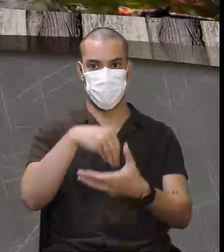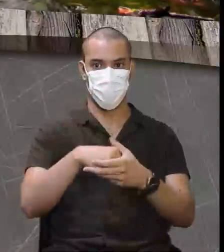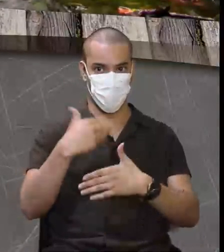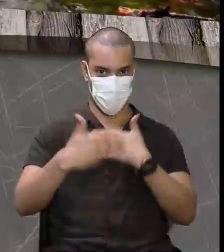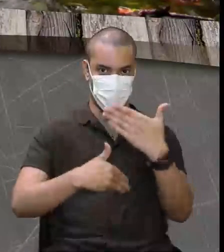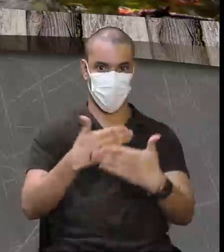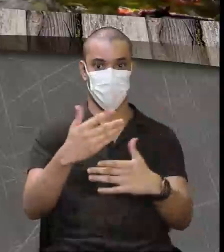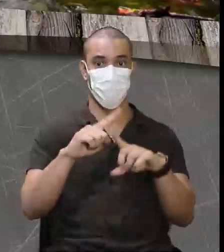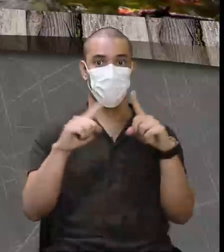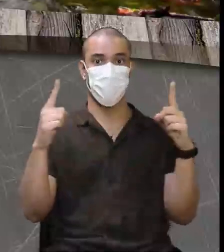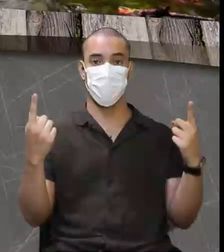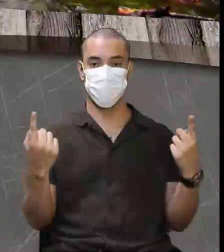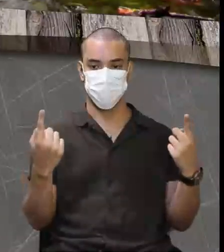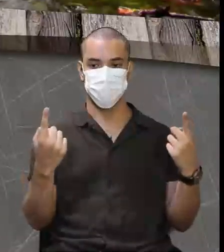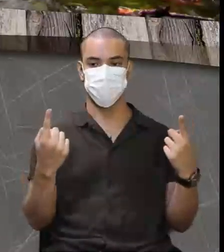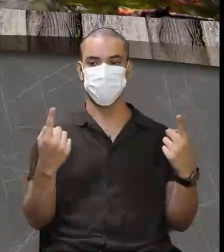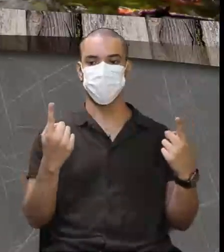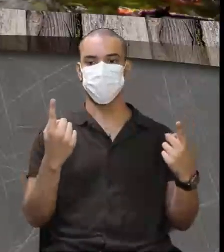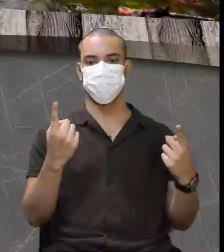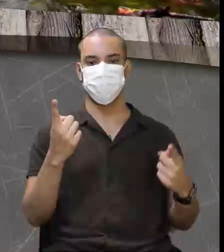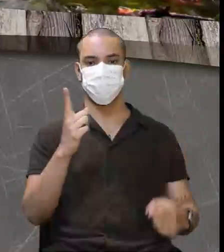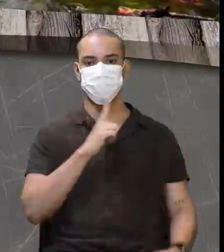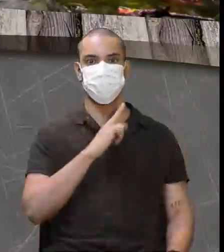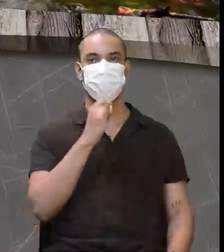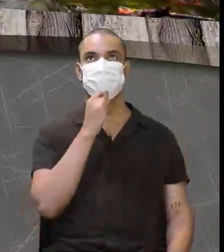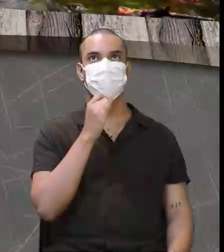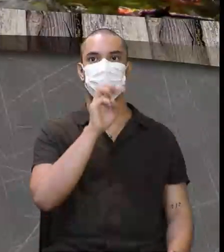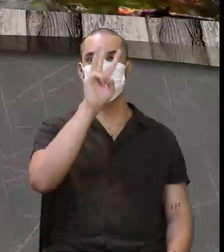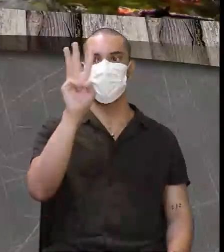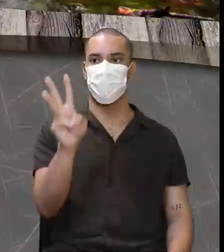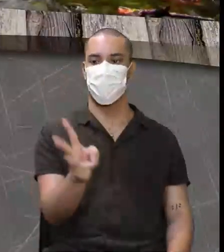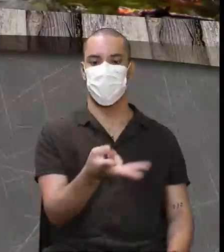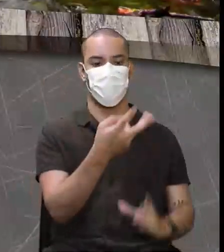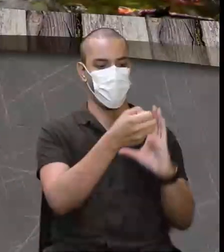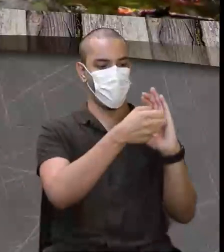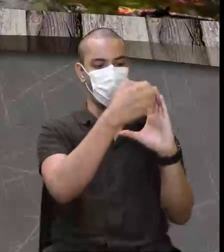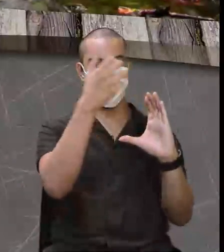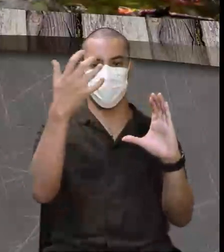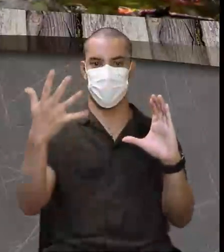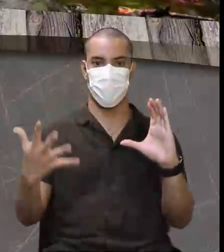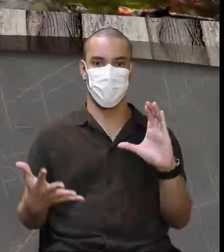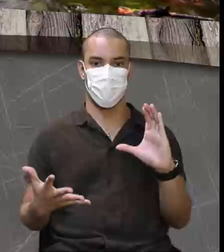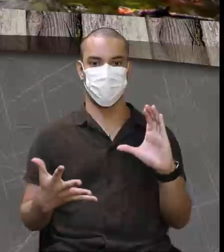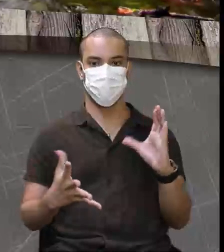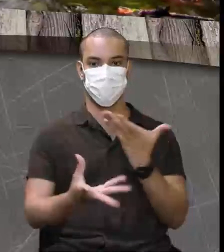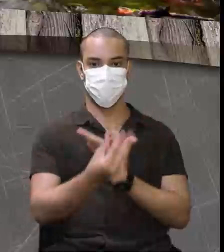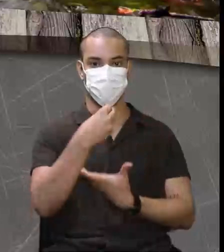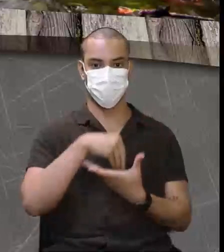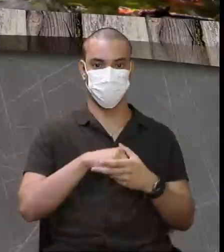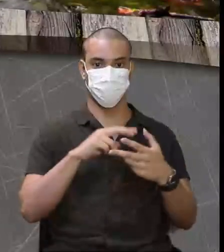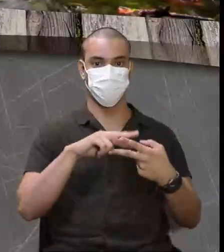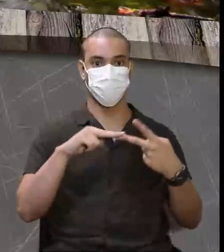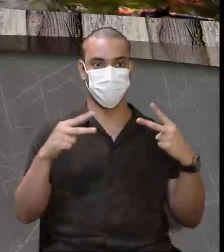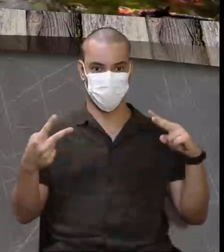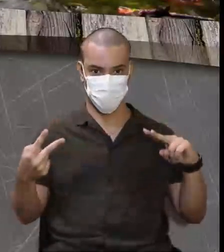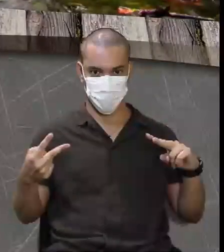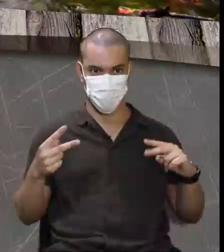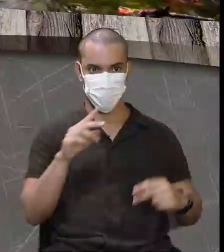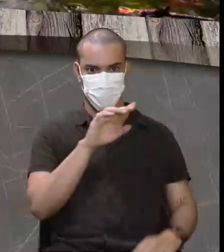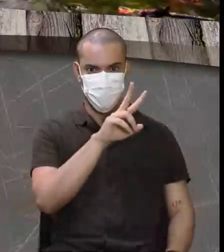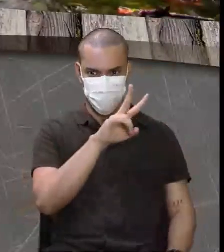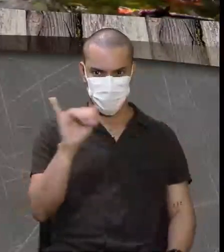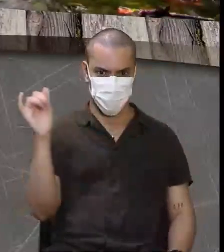reprodutivas. Só que, vamos dizer que 3.000 características vocês carrega aí no seu material genético, você vai